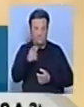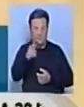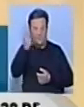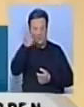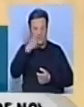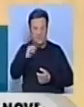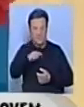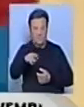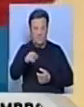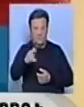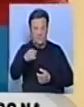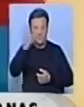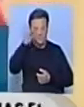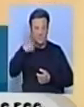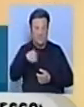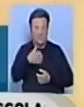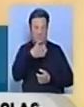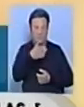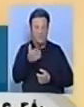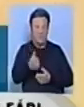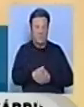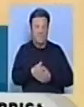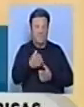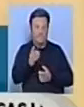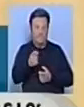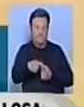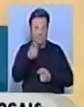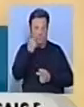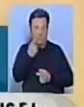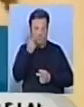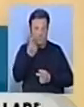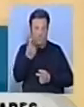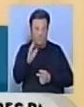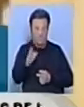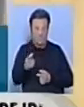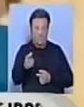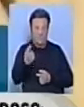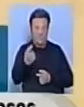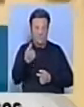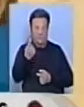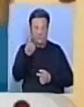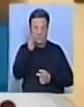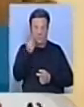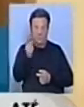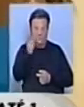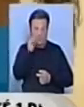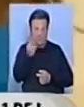de São Martinho? Sei. Então conta-me lá. Era uma vez um